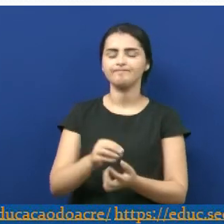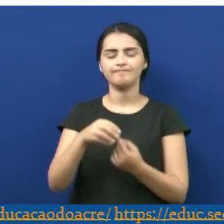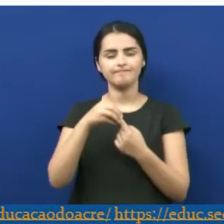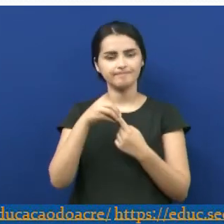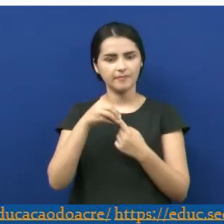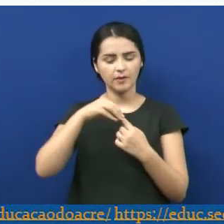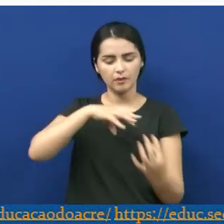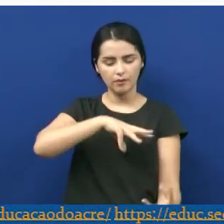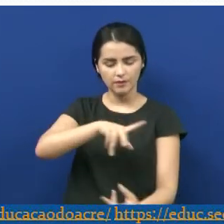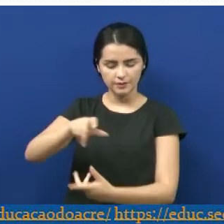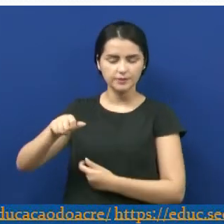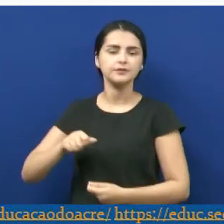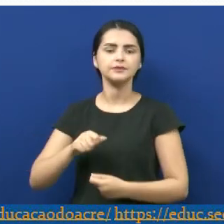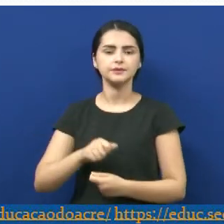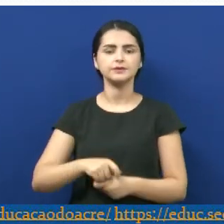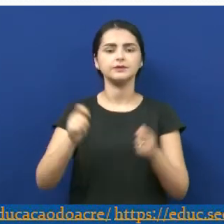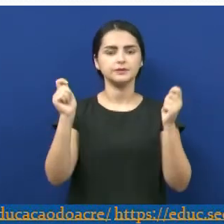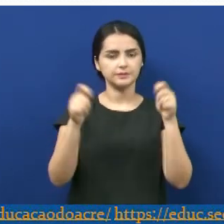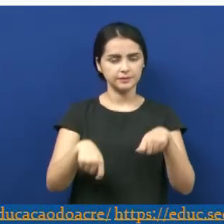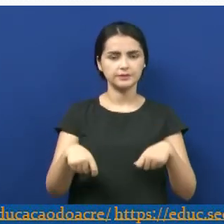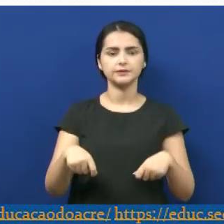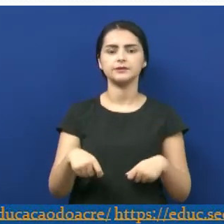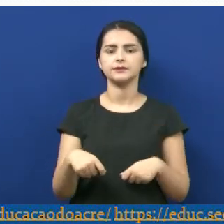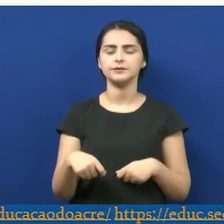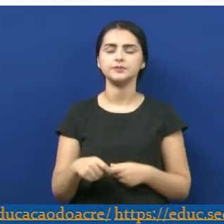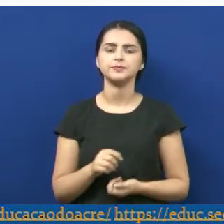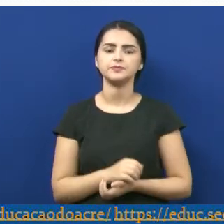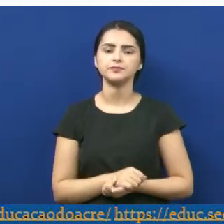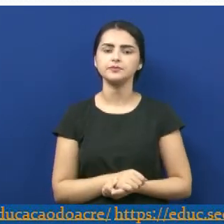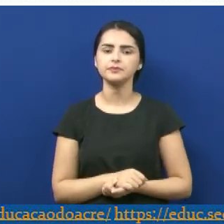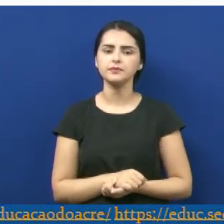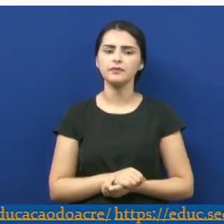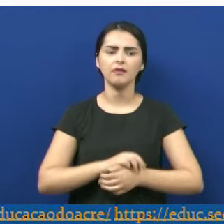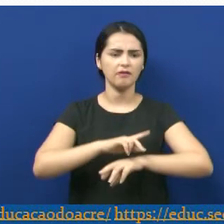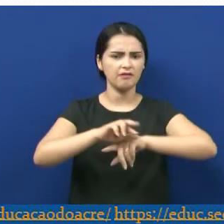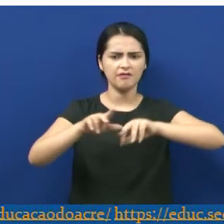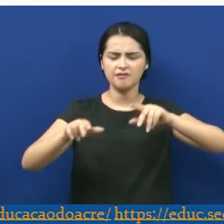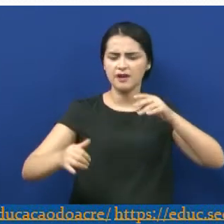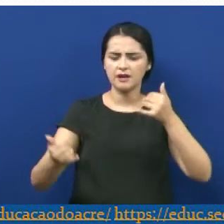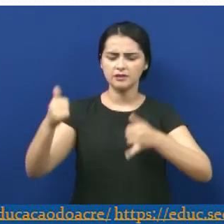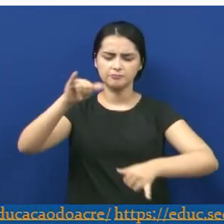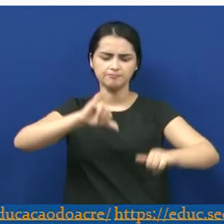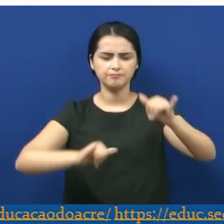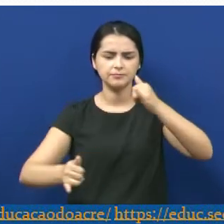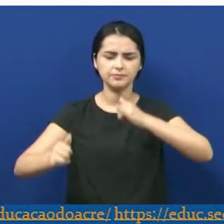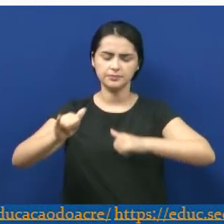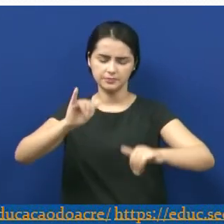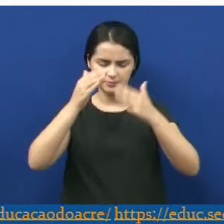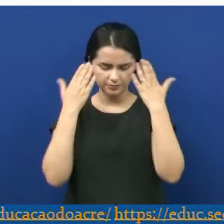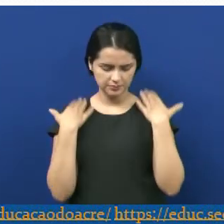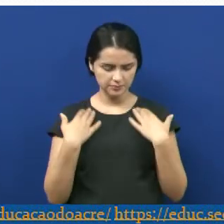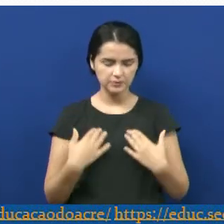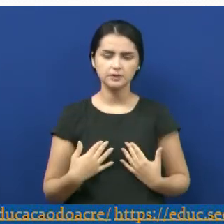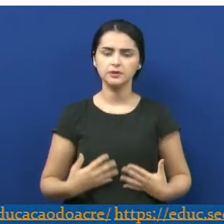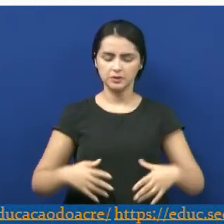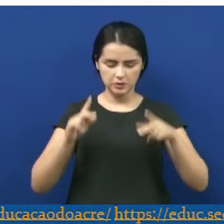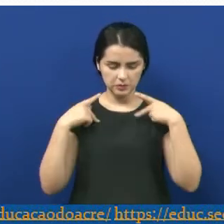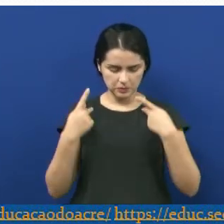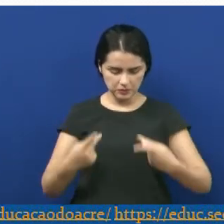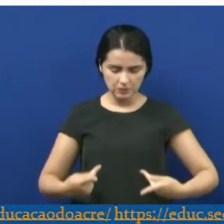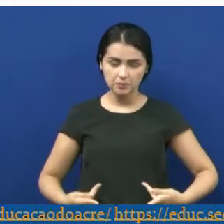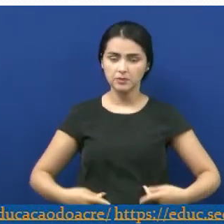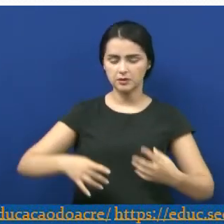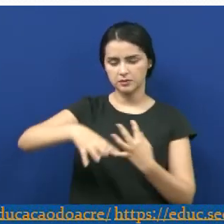universal. Diversas reações bioquímicas que garantem o adequado funcionamento do organismo humano envolvem